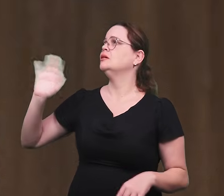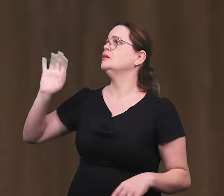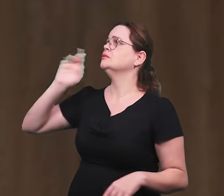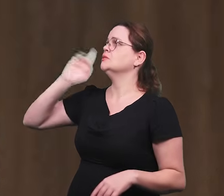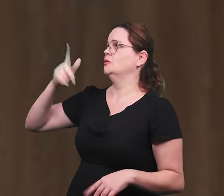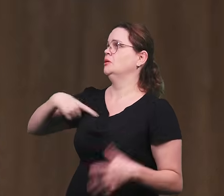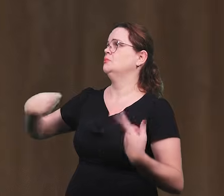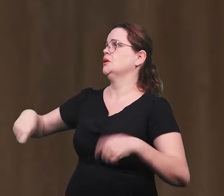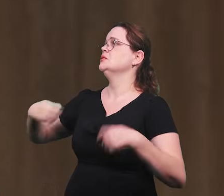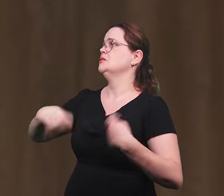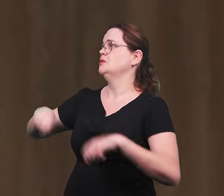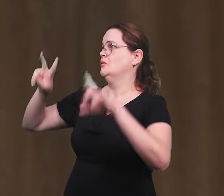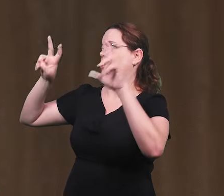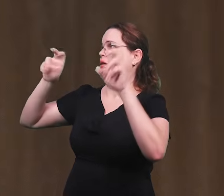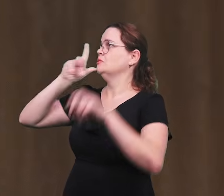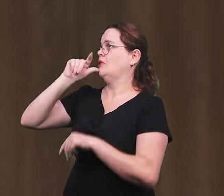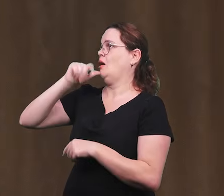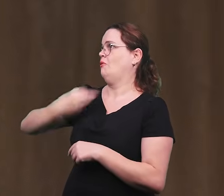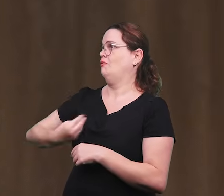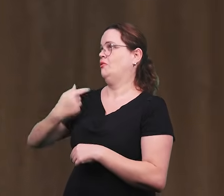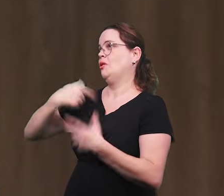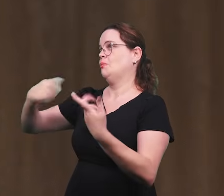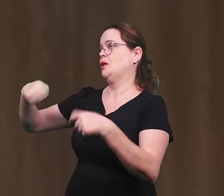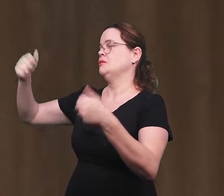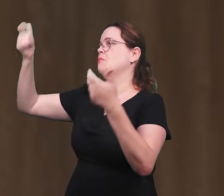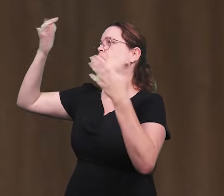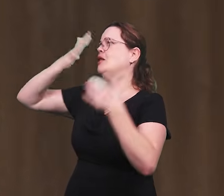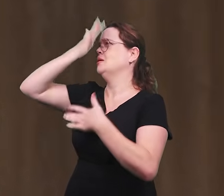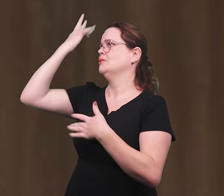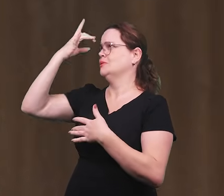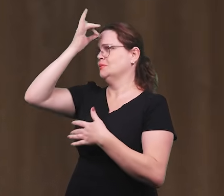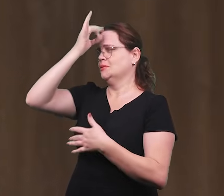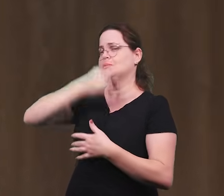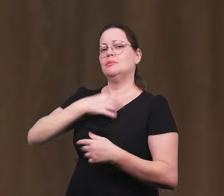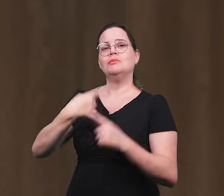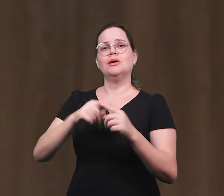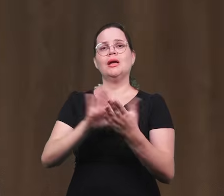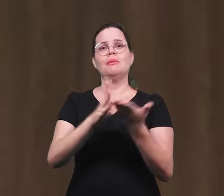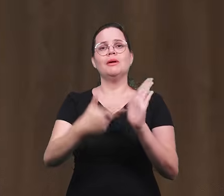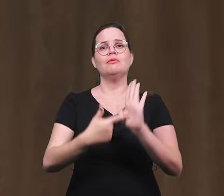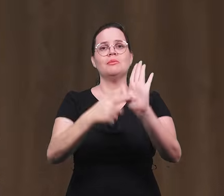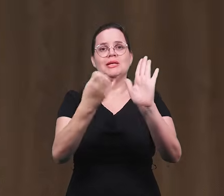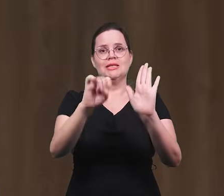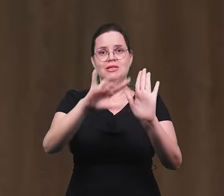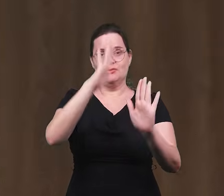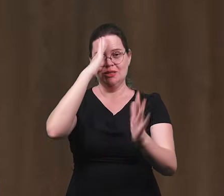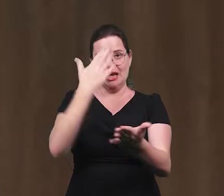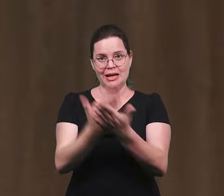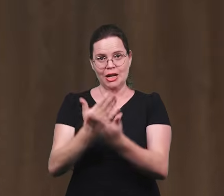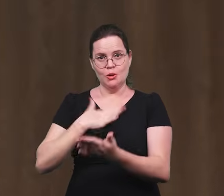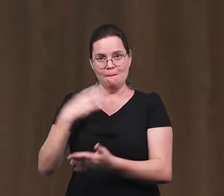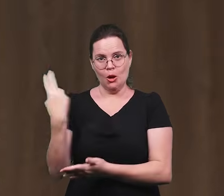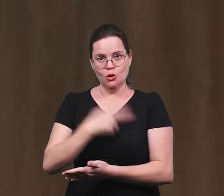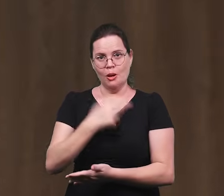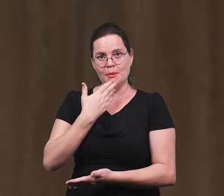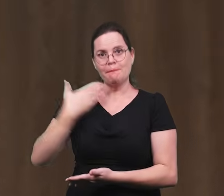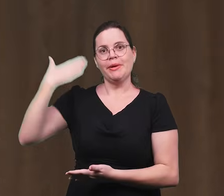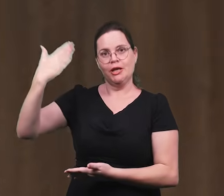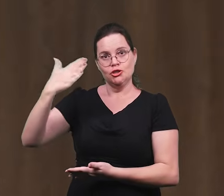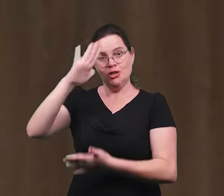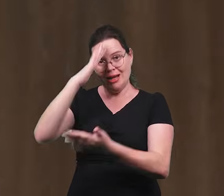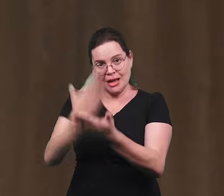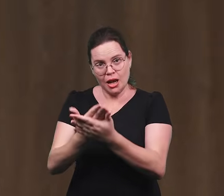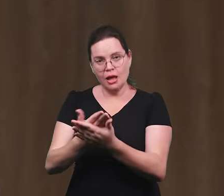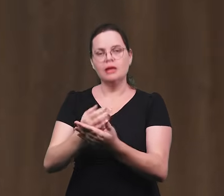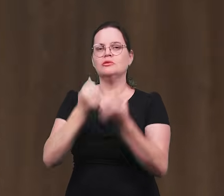água viva. A palavra fala o quê? Tudo que pedires em meu nome, crendo, recebereis. Então, se nós pedirmos, nós